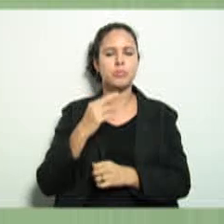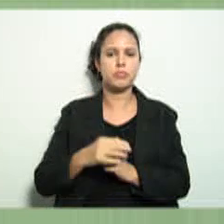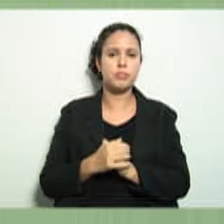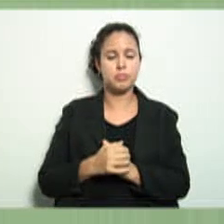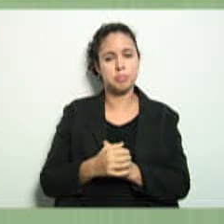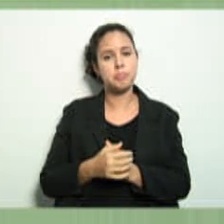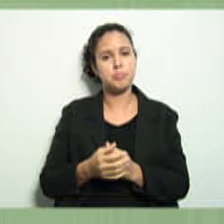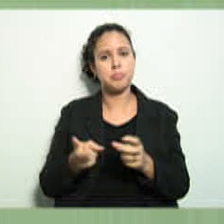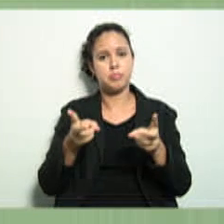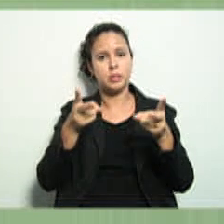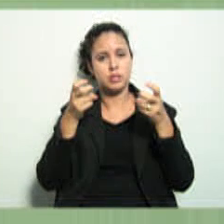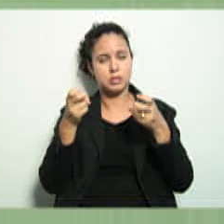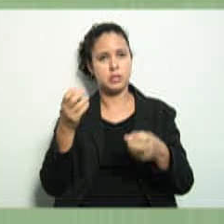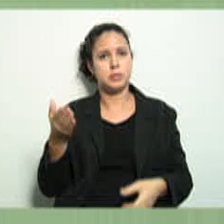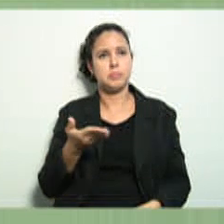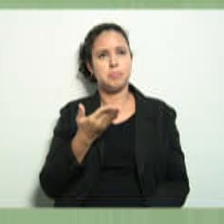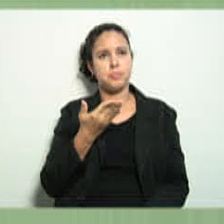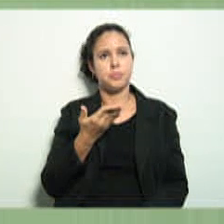ali, pessoal, que